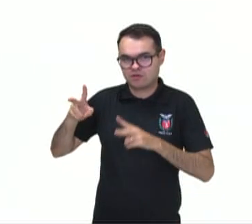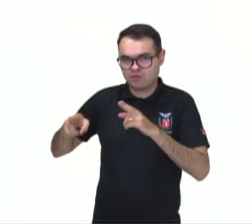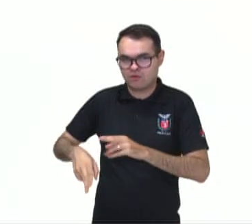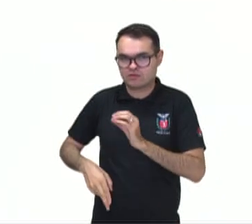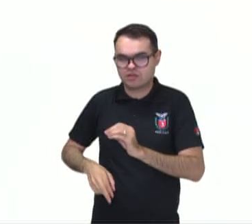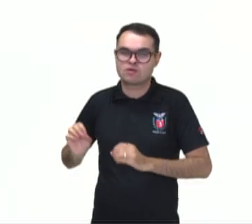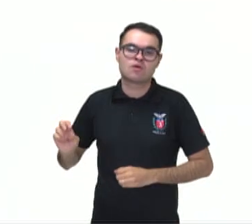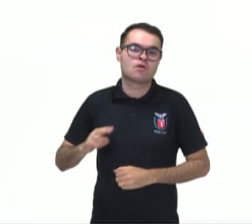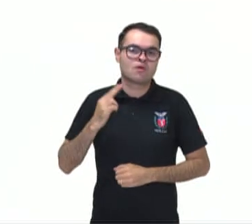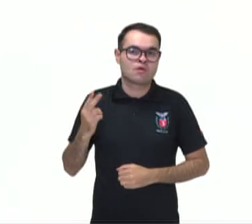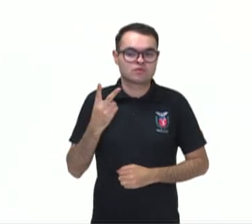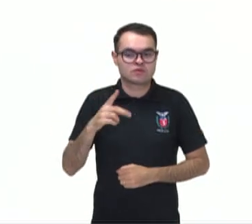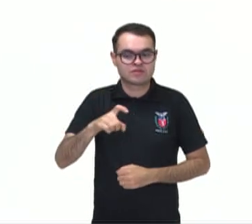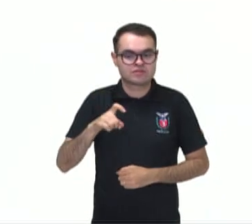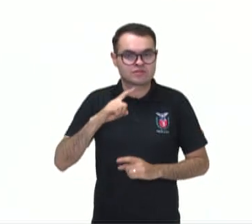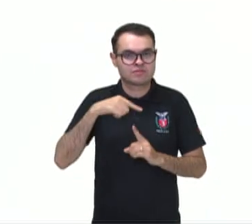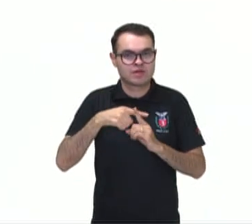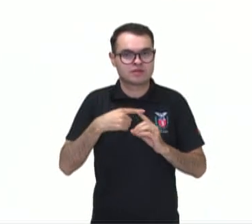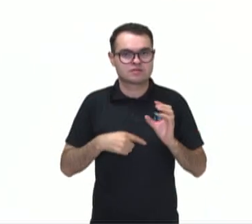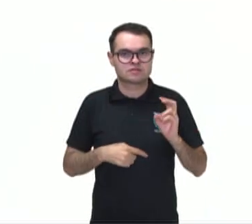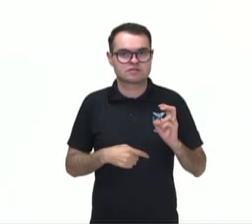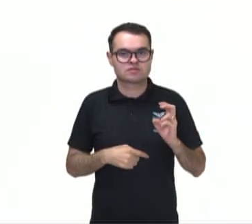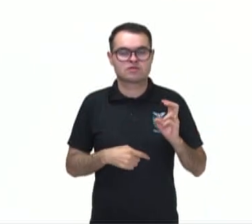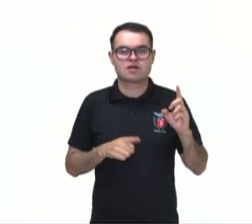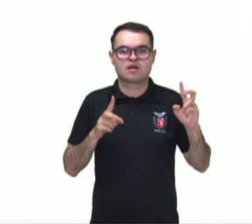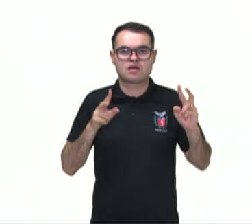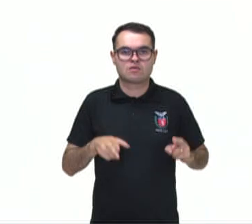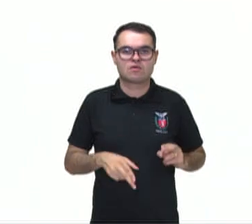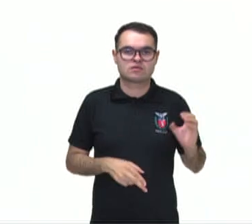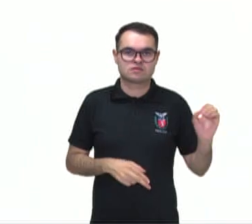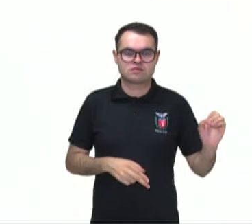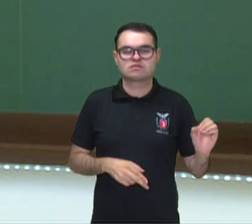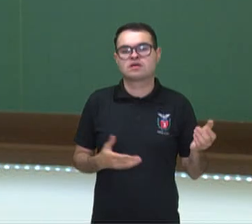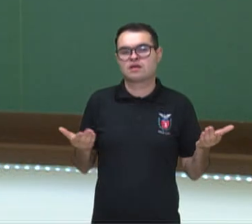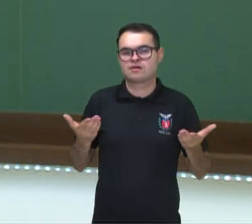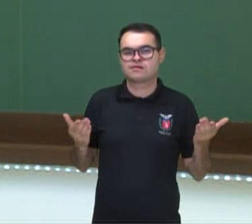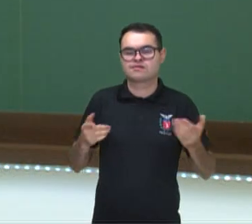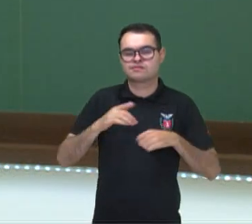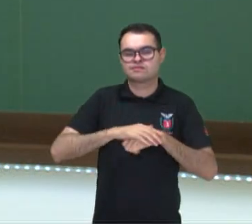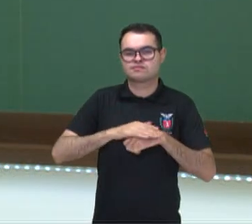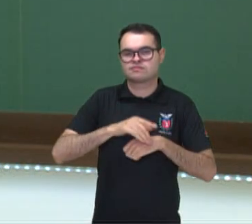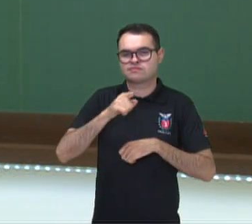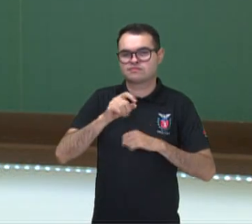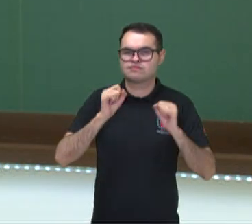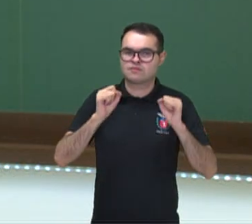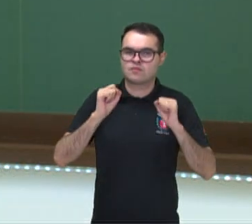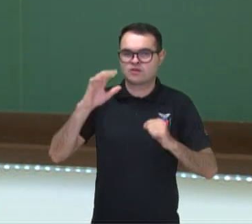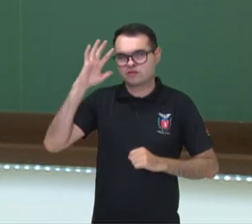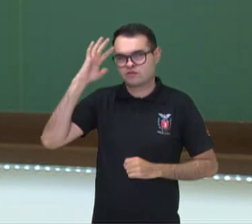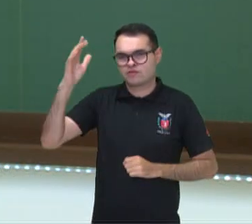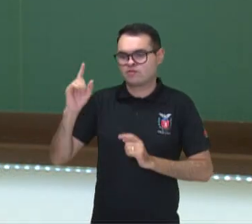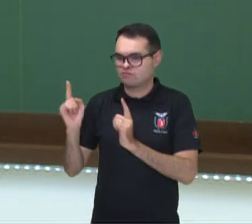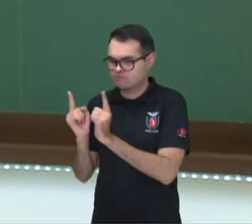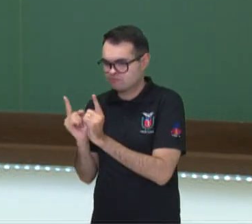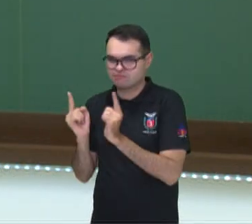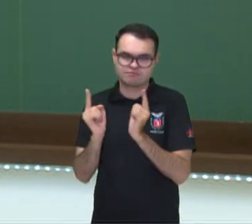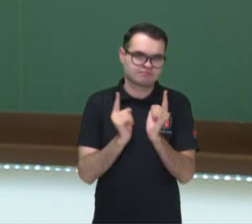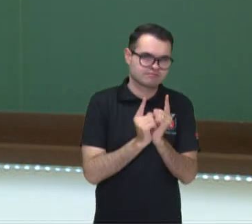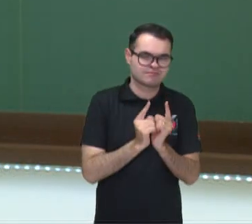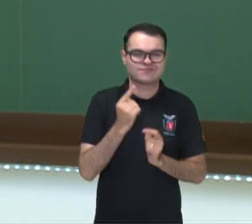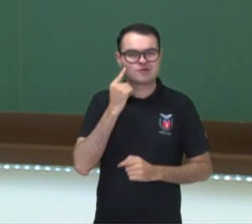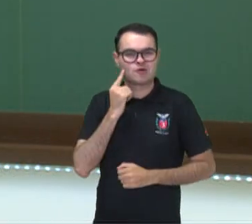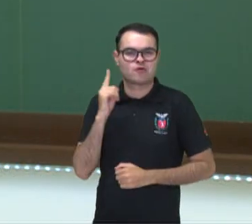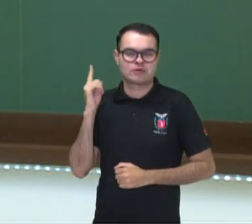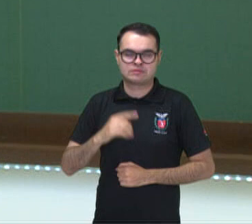ou o 2x mais 5 é igual a zero. E agora você pode resolver essas equações menores, essas equações pequenas,